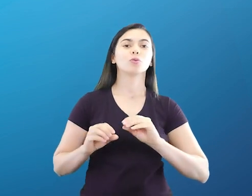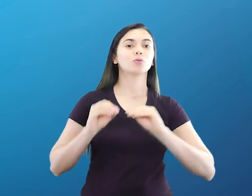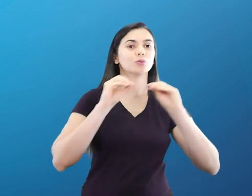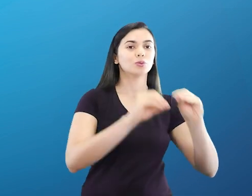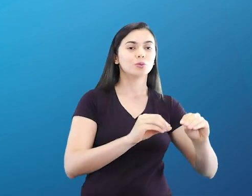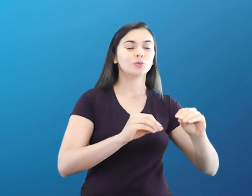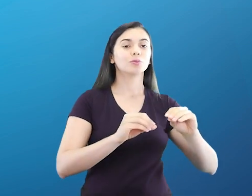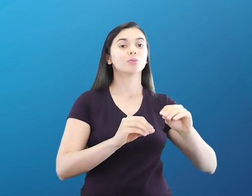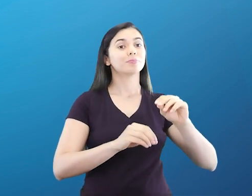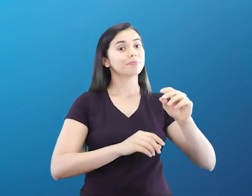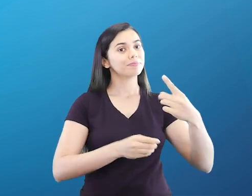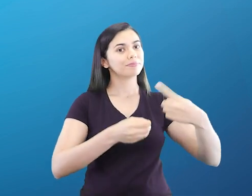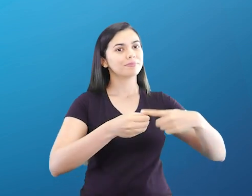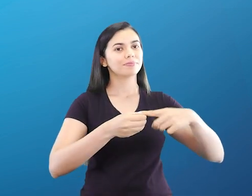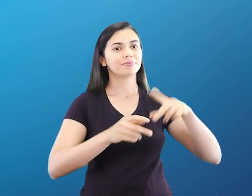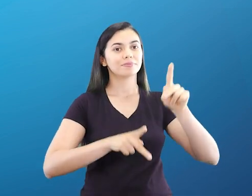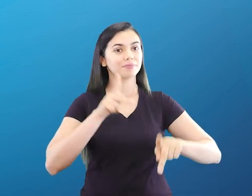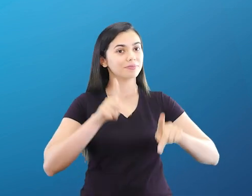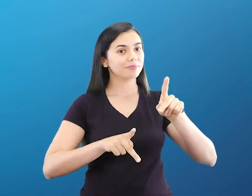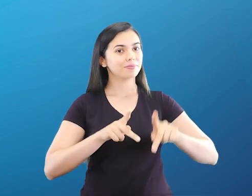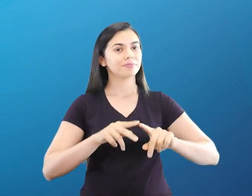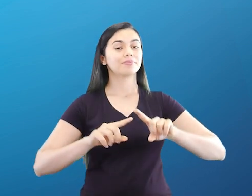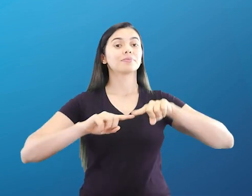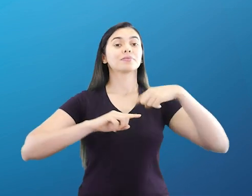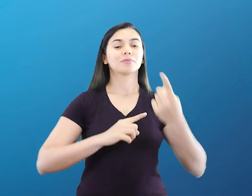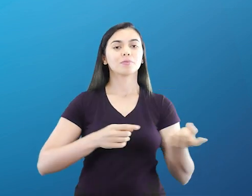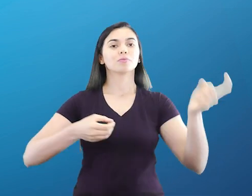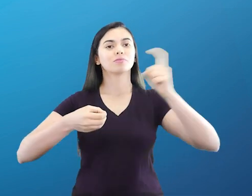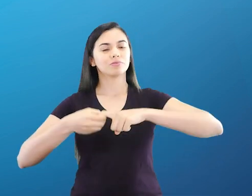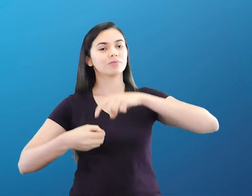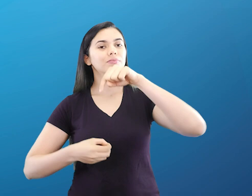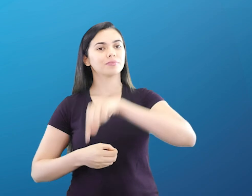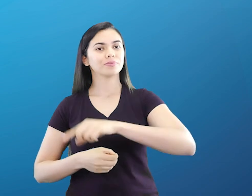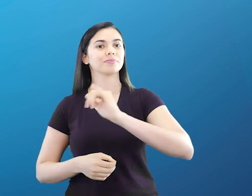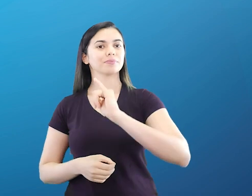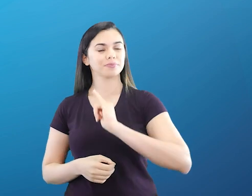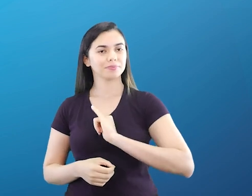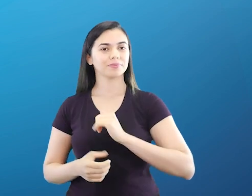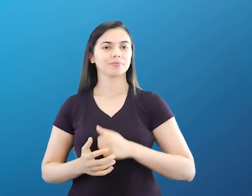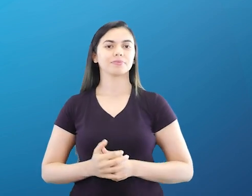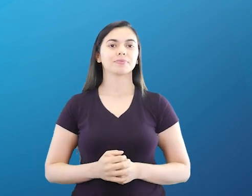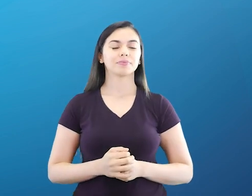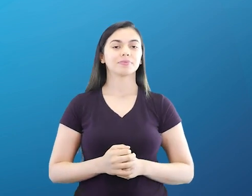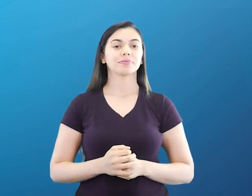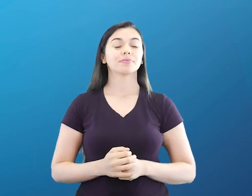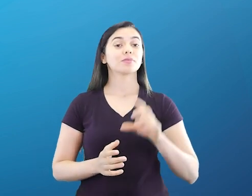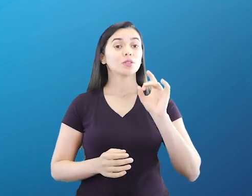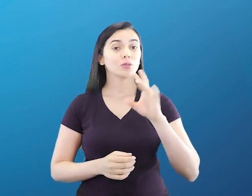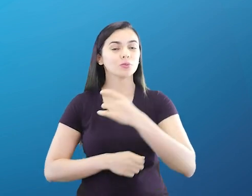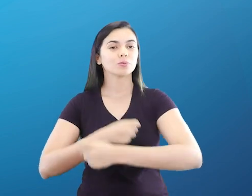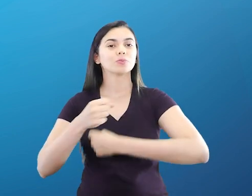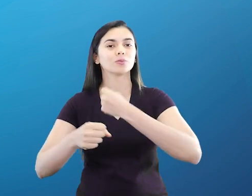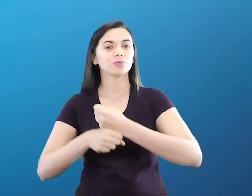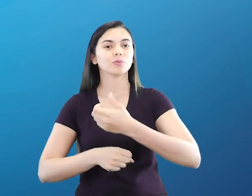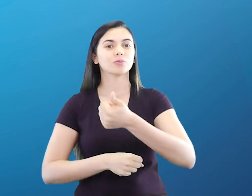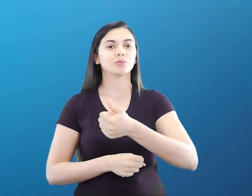e em 1862 retornou para Imperatriz. Apenas